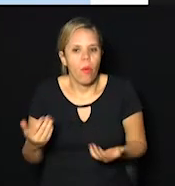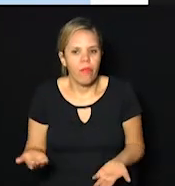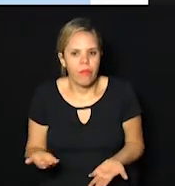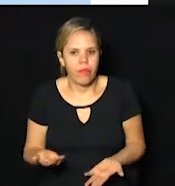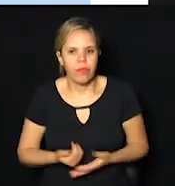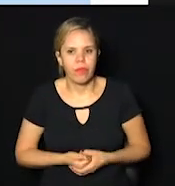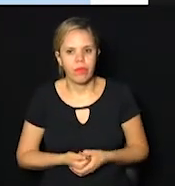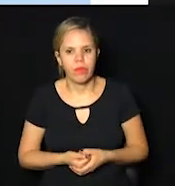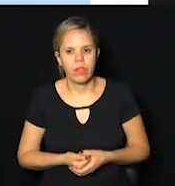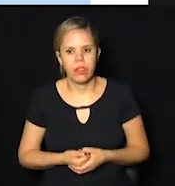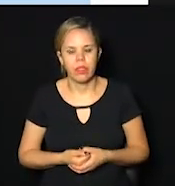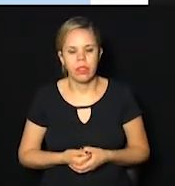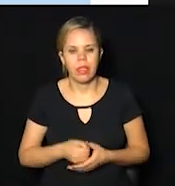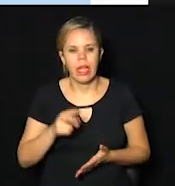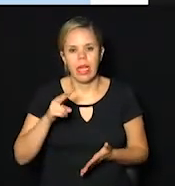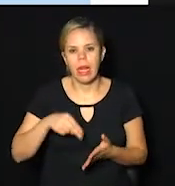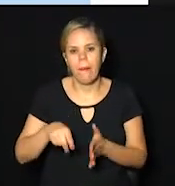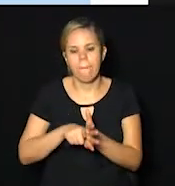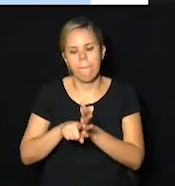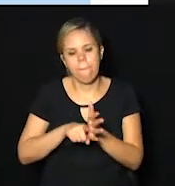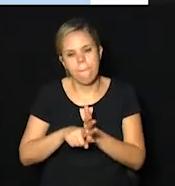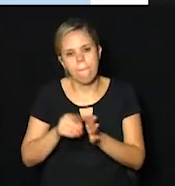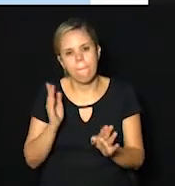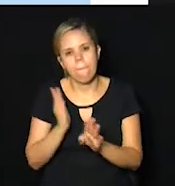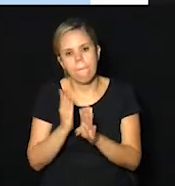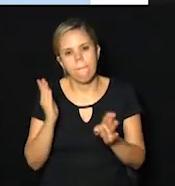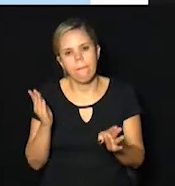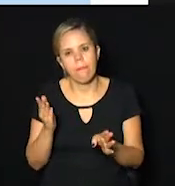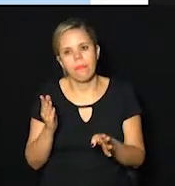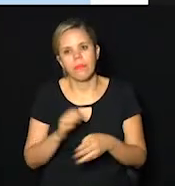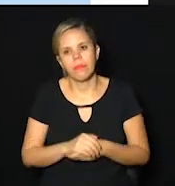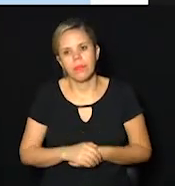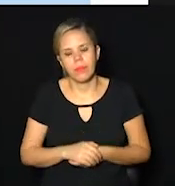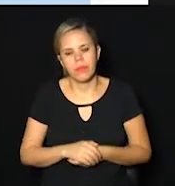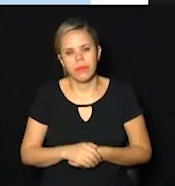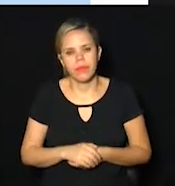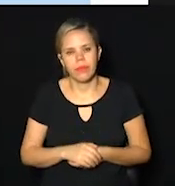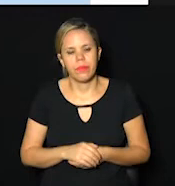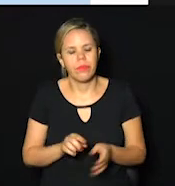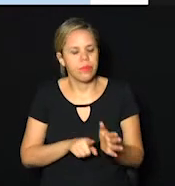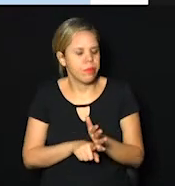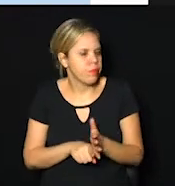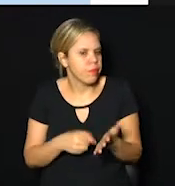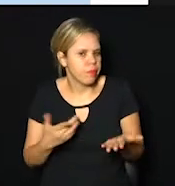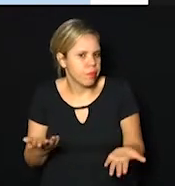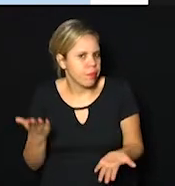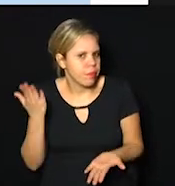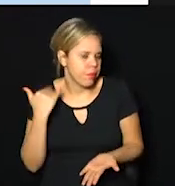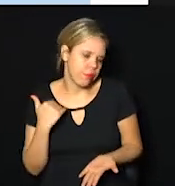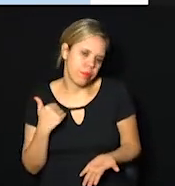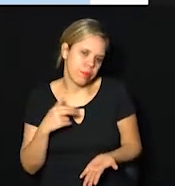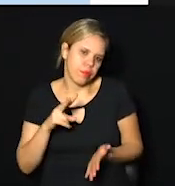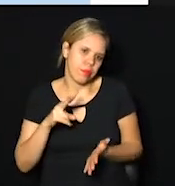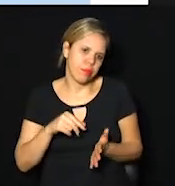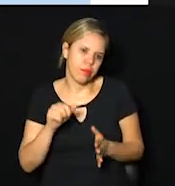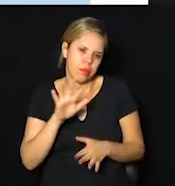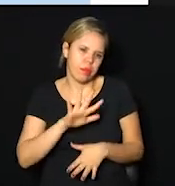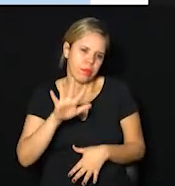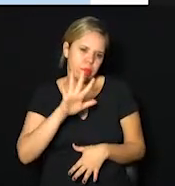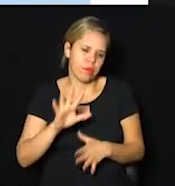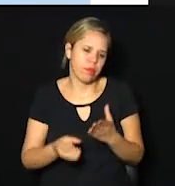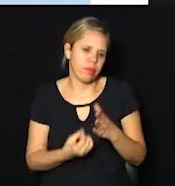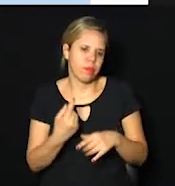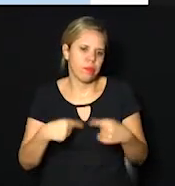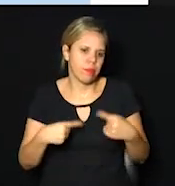saiba ler pesquisas, saiba encomendar pesquisas, saiba ler os cenários